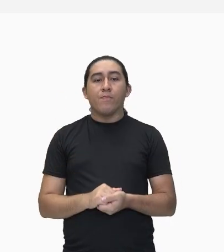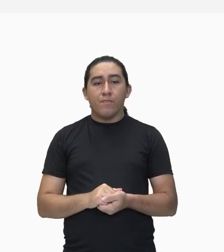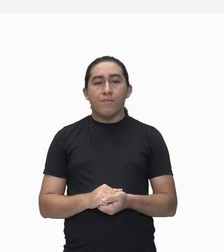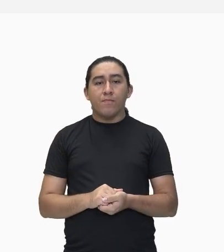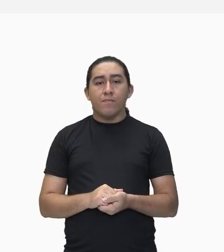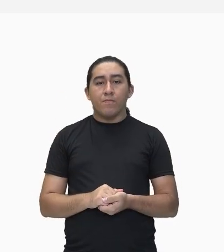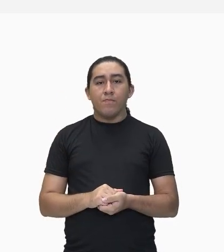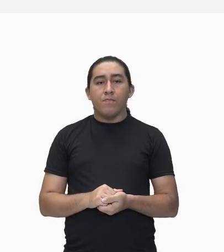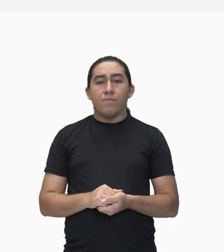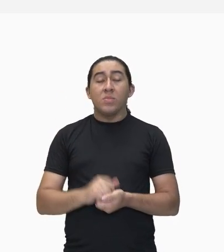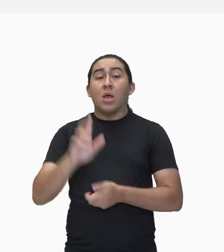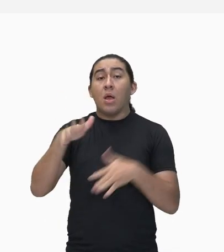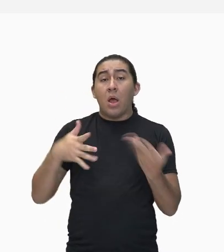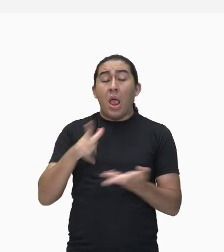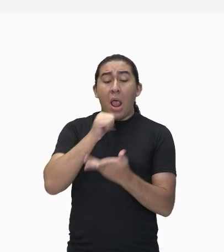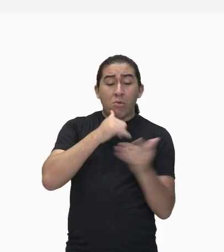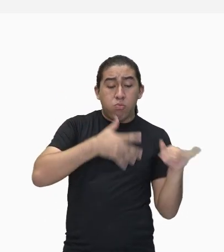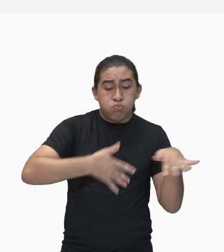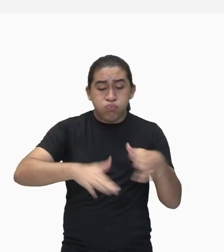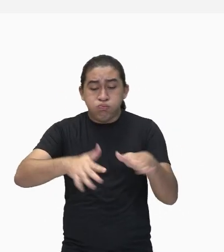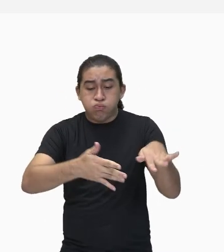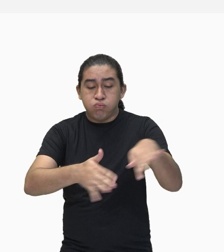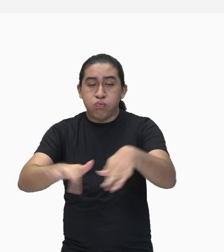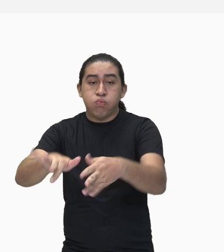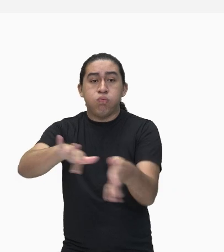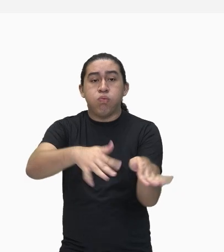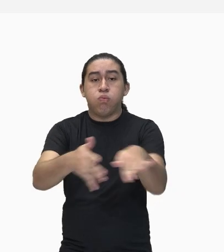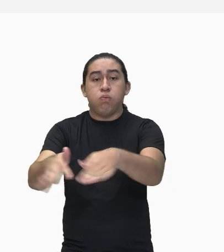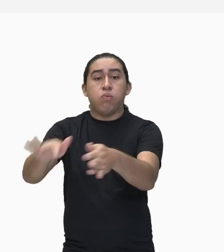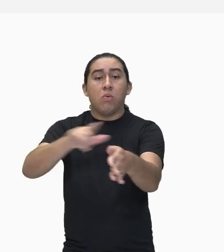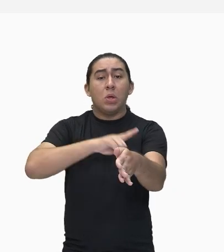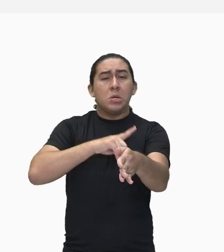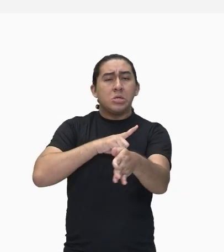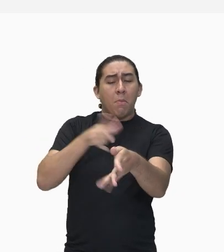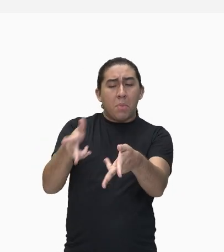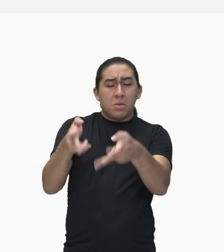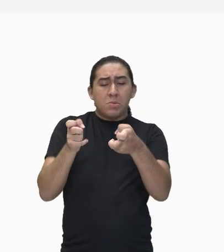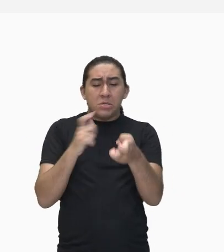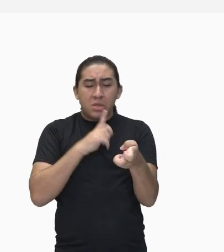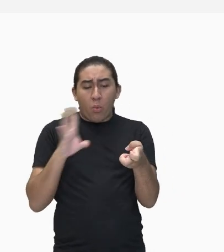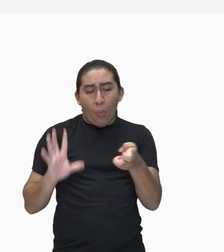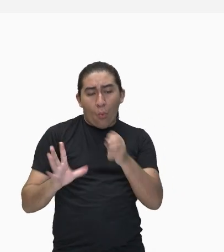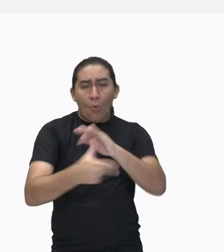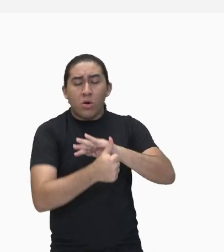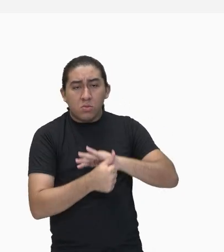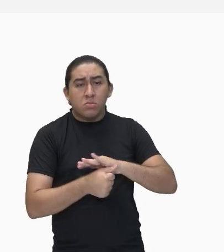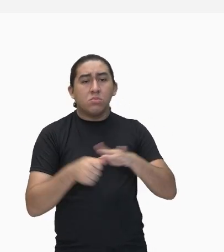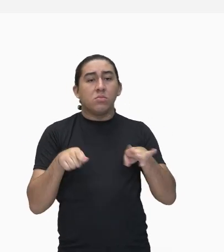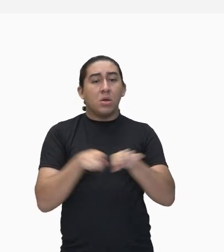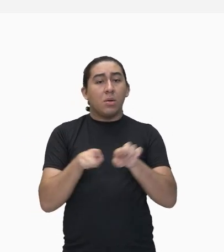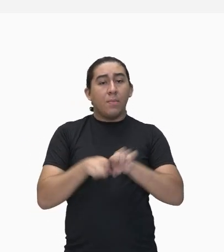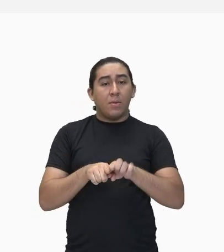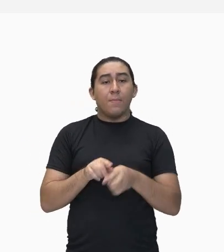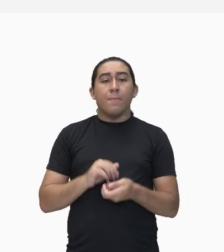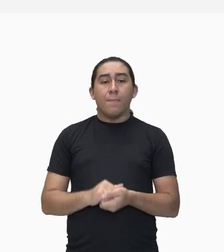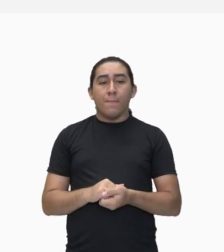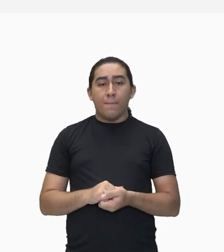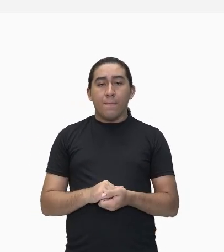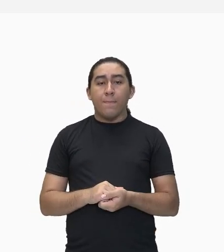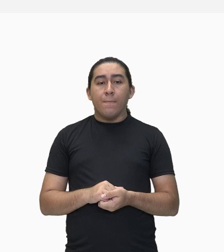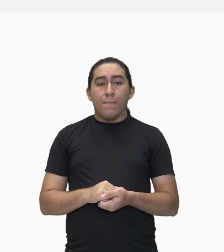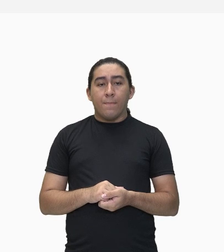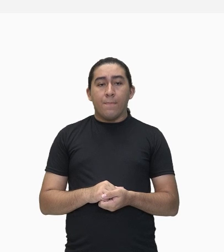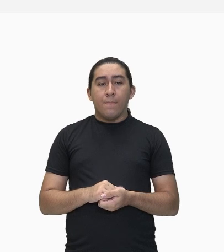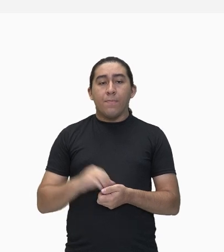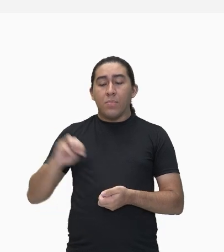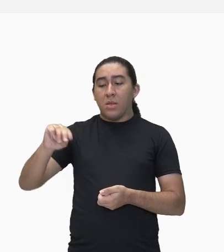Ó que foi das entranhas das águas, o marinho arcabouço arrancar, estrutura das embarcações, esse